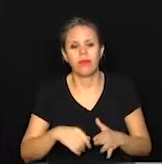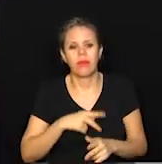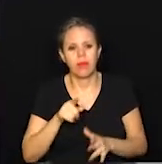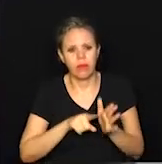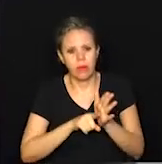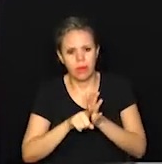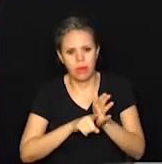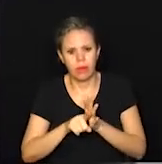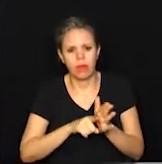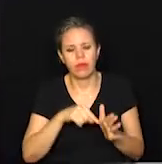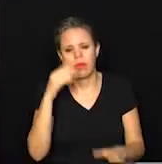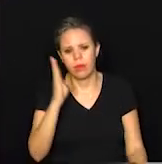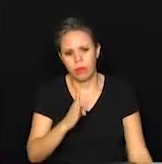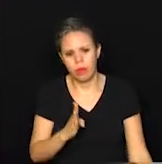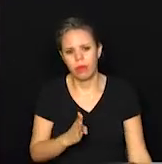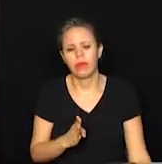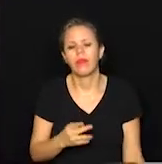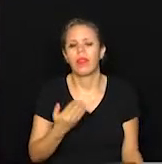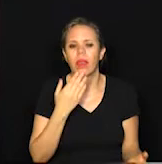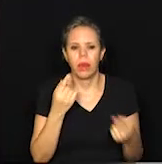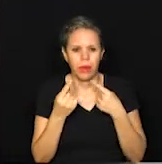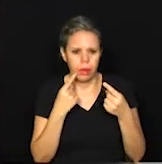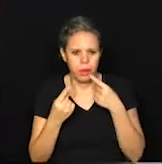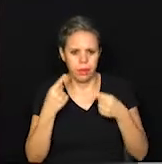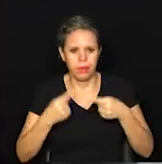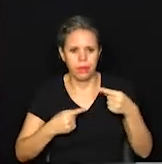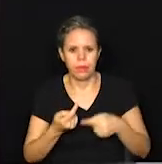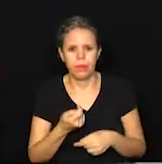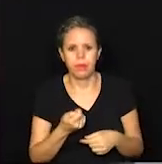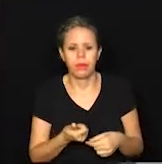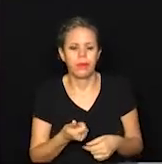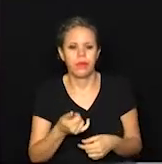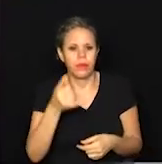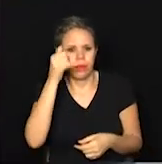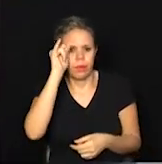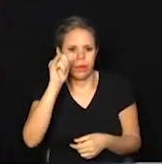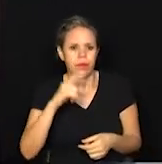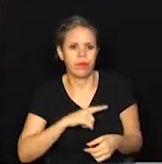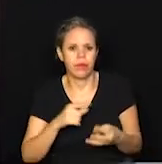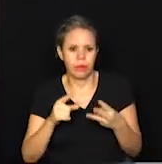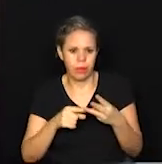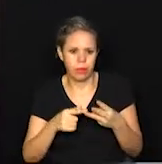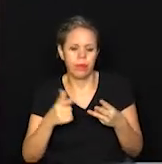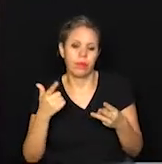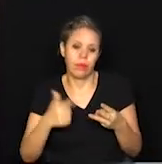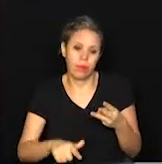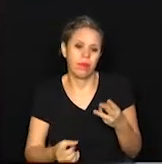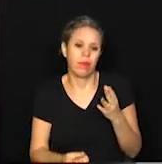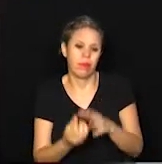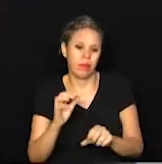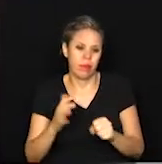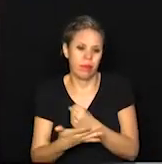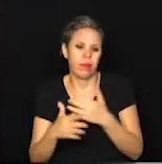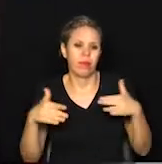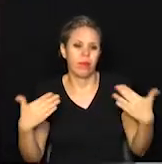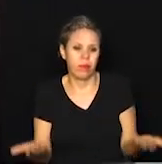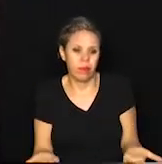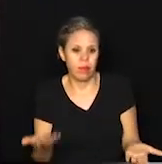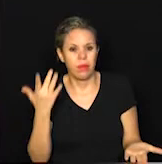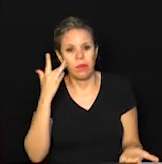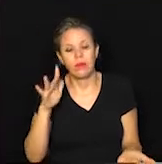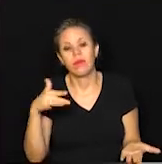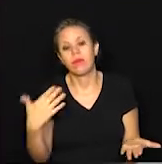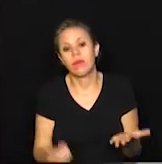pesquisadores brasileiros têm discutido que é quase inevitável que se tenha uma terceira onda, né? Não se sabe quando, não se sabe